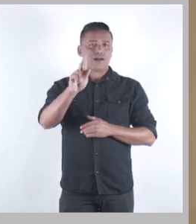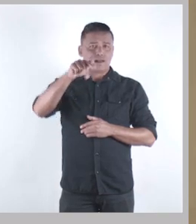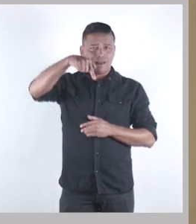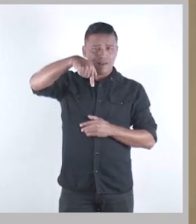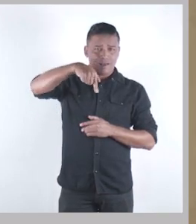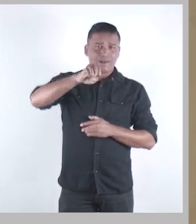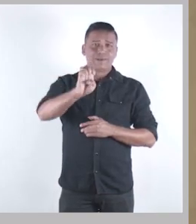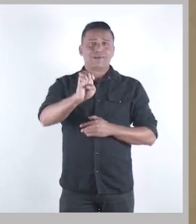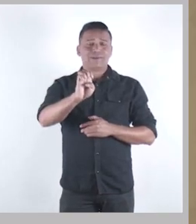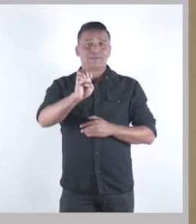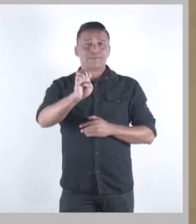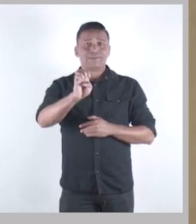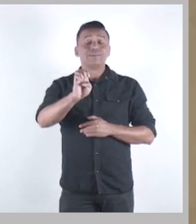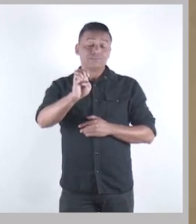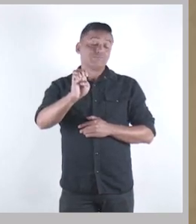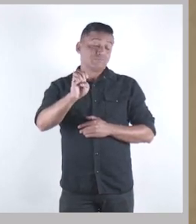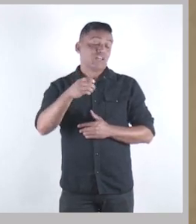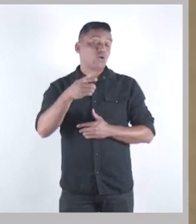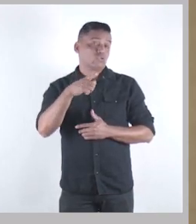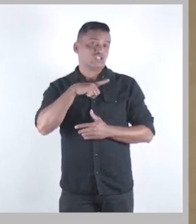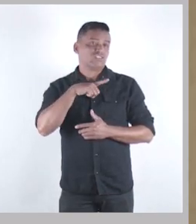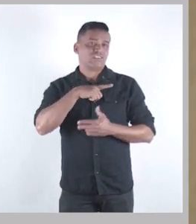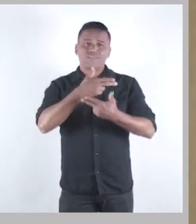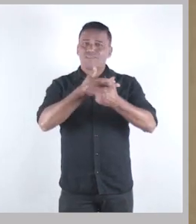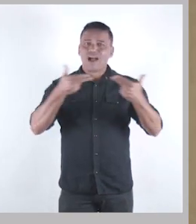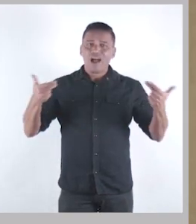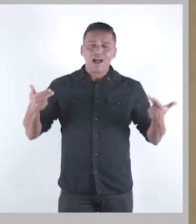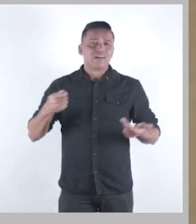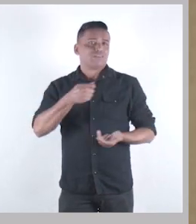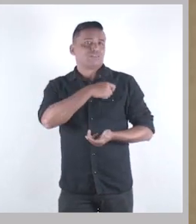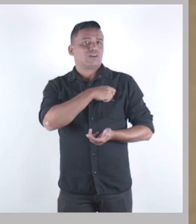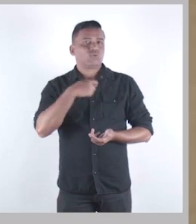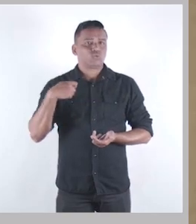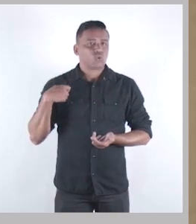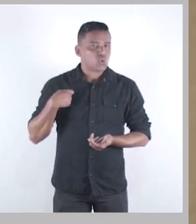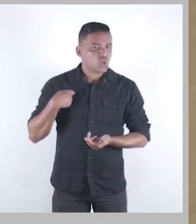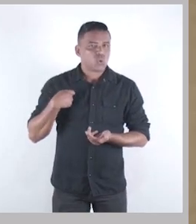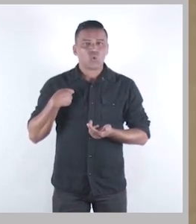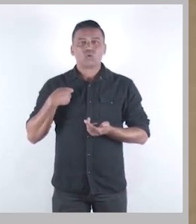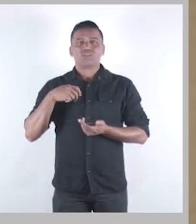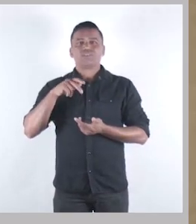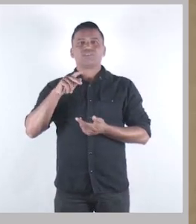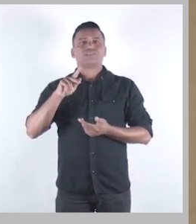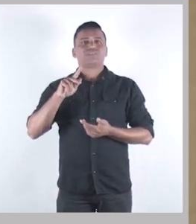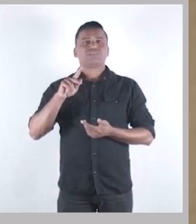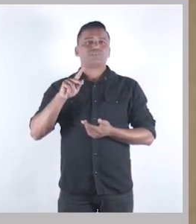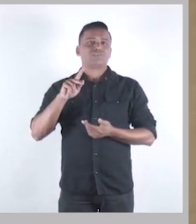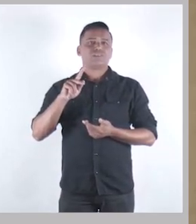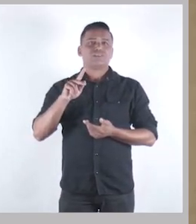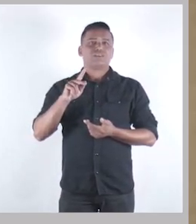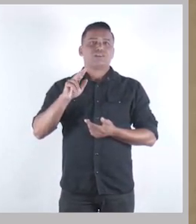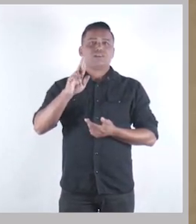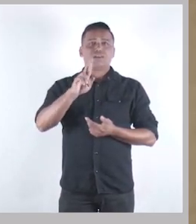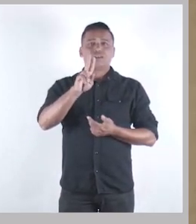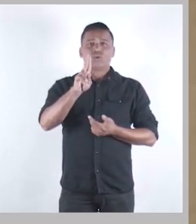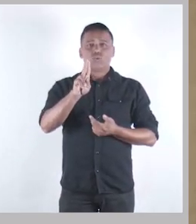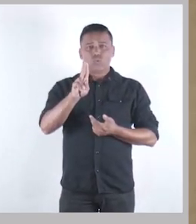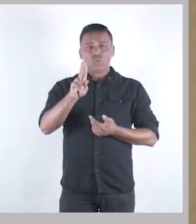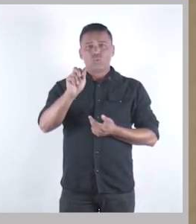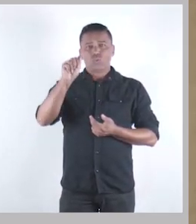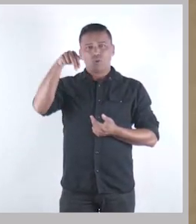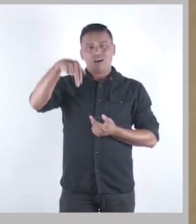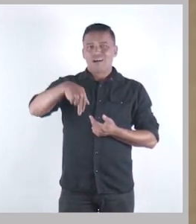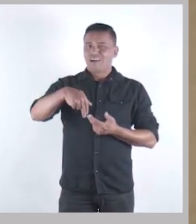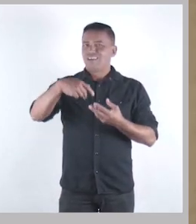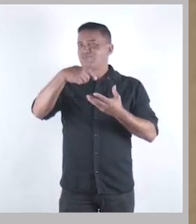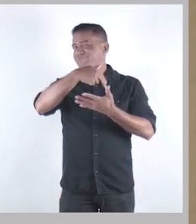eles tinham lá com eles. Alguns autores, como Juan Rulfo, e alguns outros. Cuba, para mim, foi uma